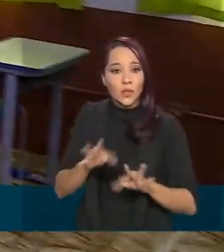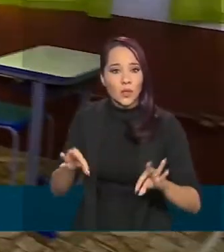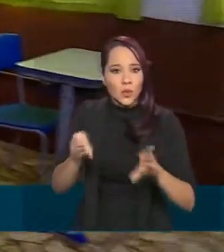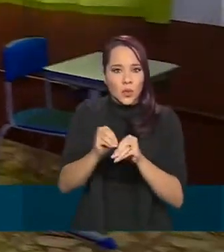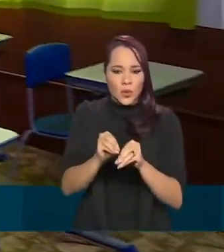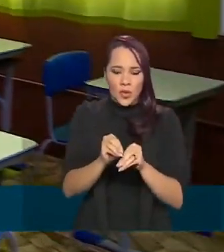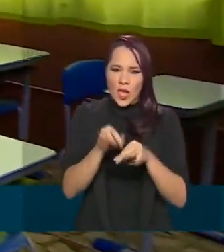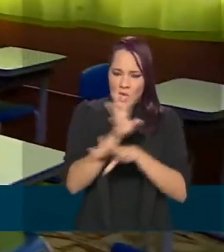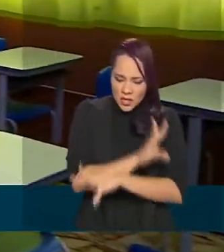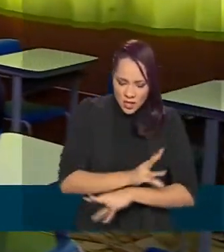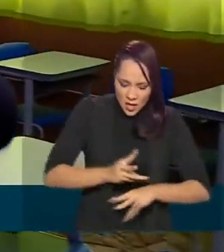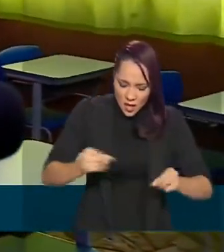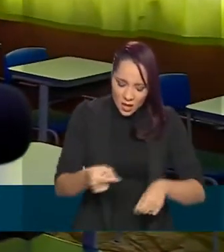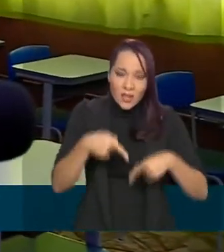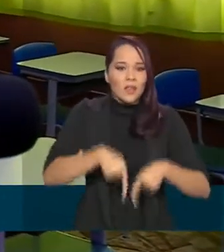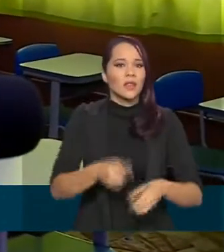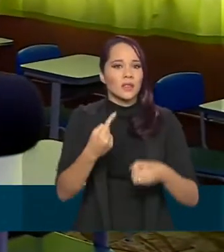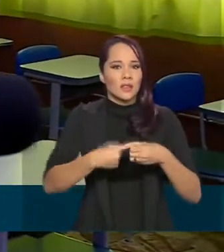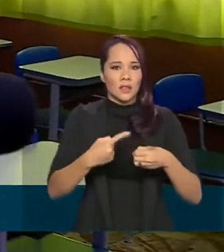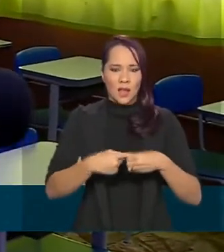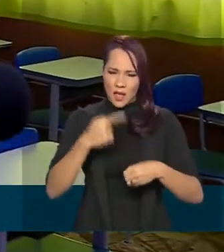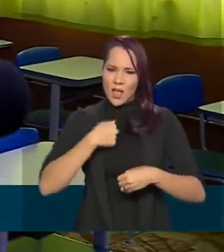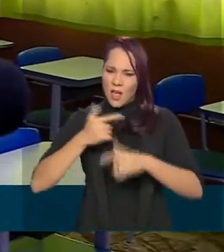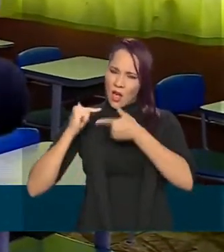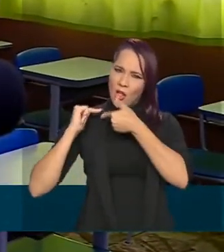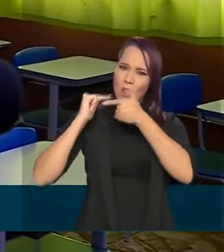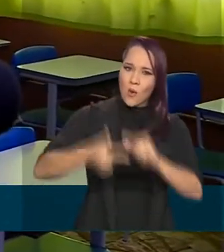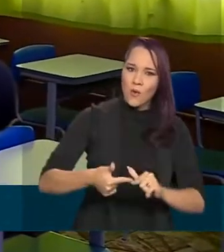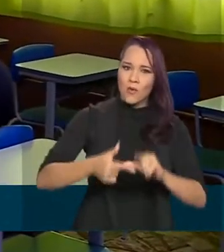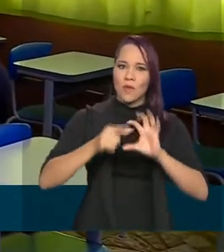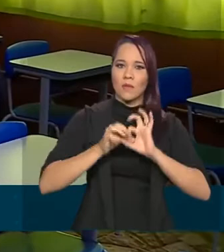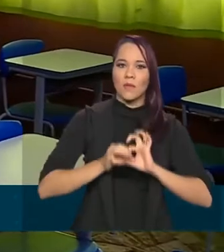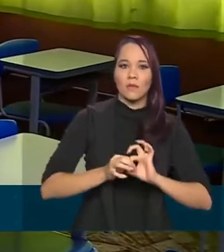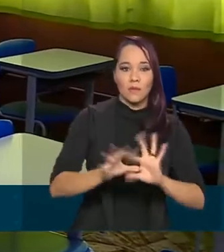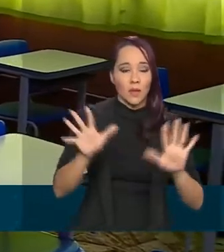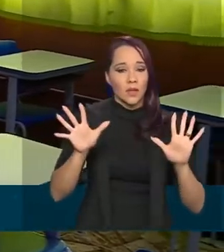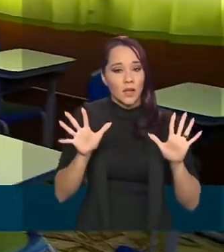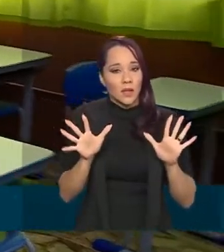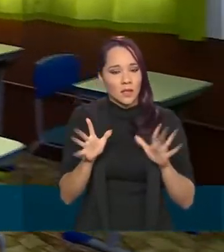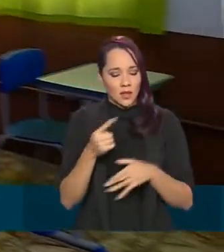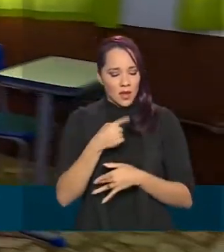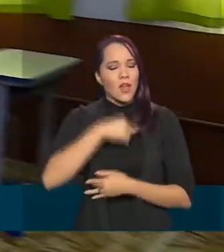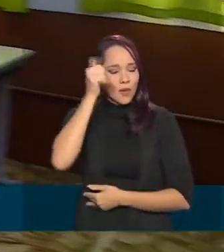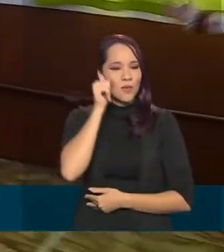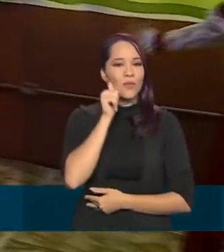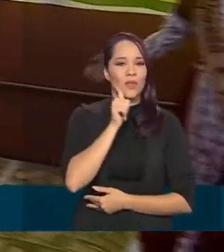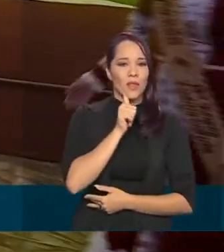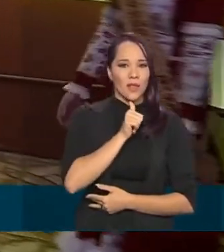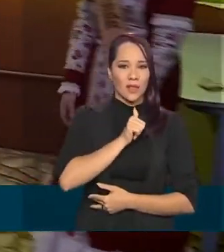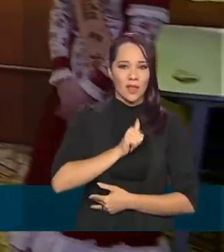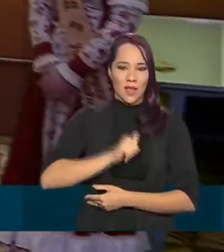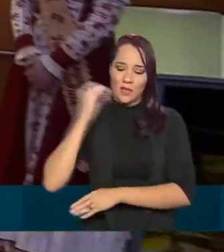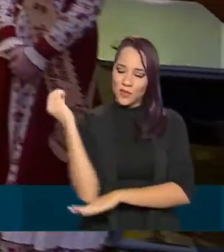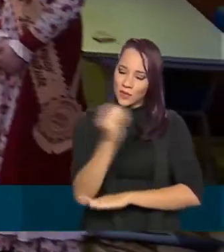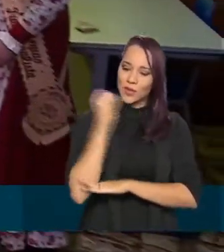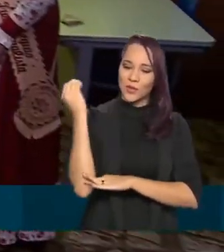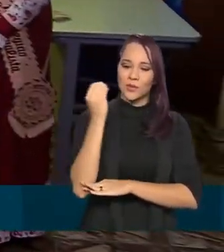terra e tenacidade, sou luta por liberdade. Sou a mulher